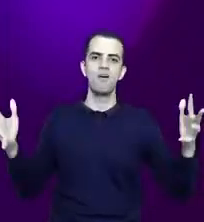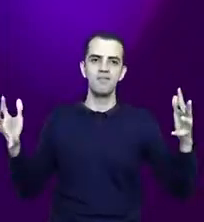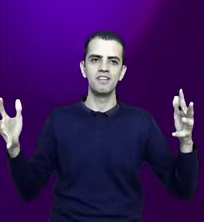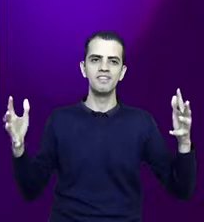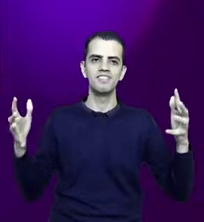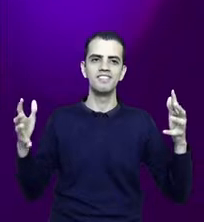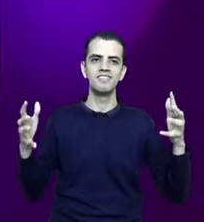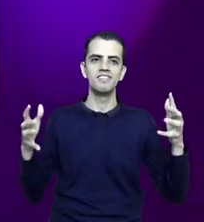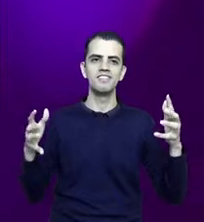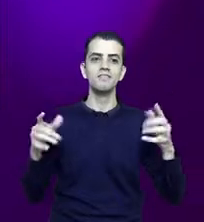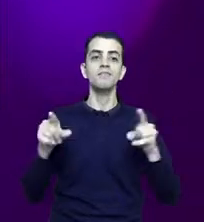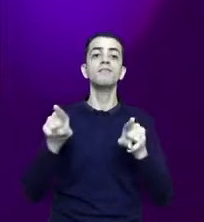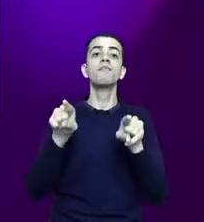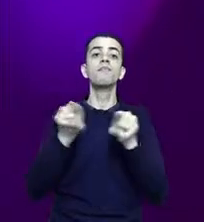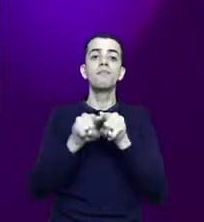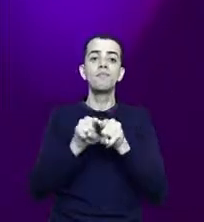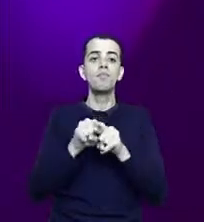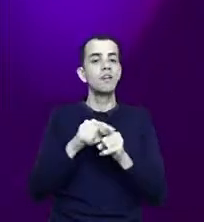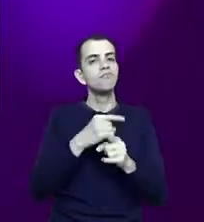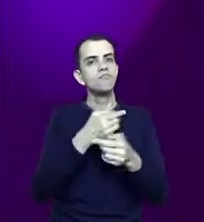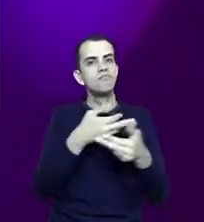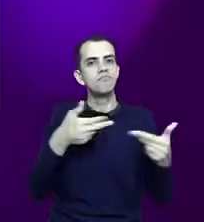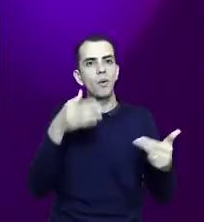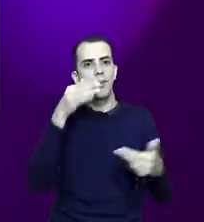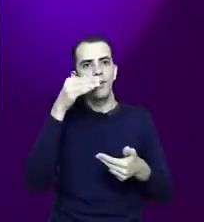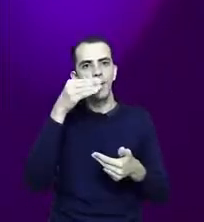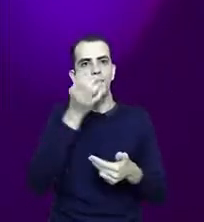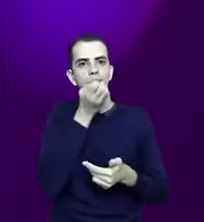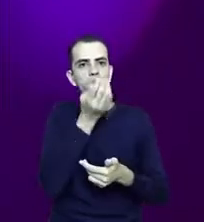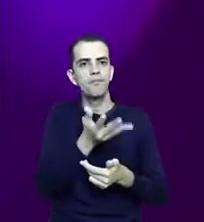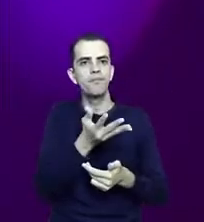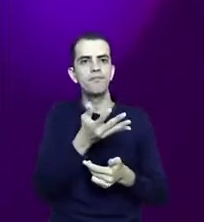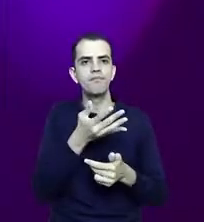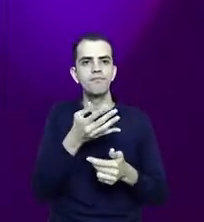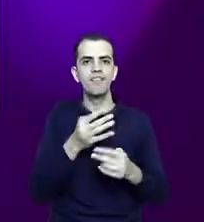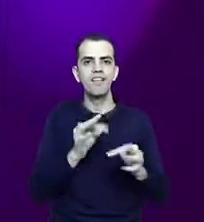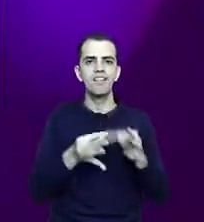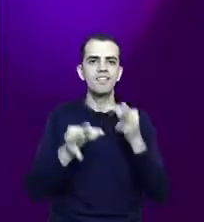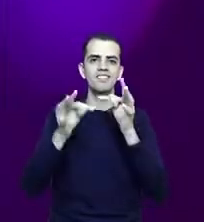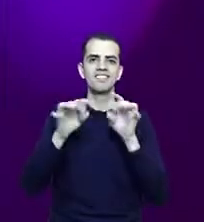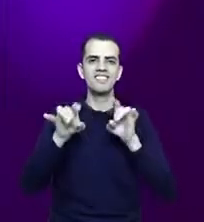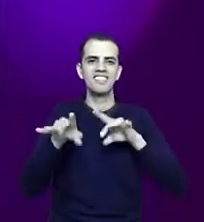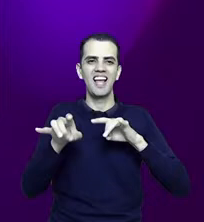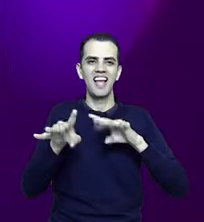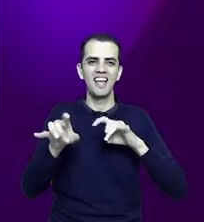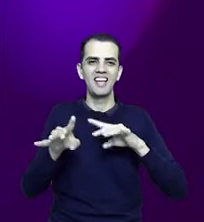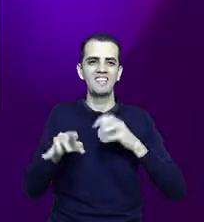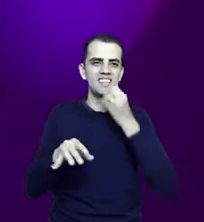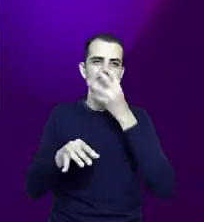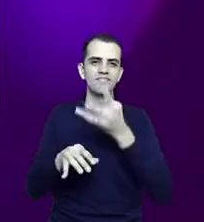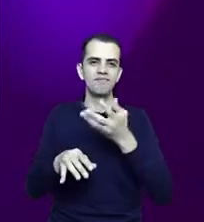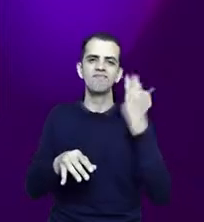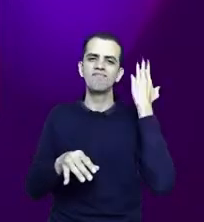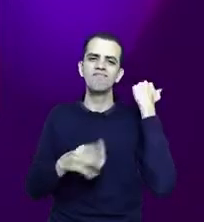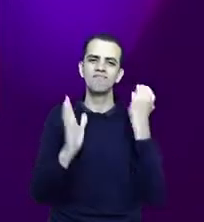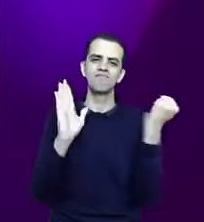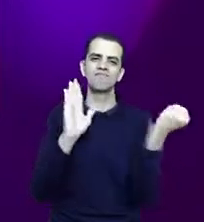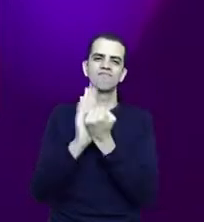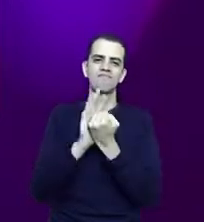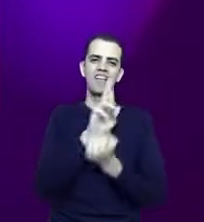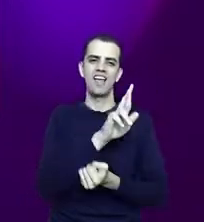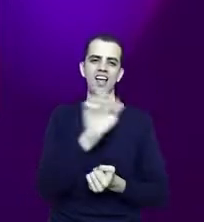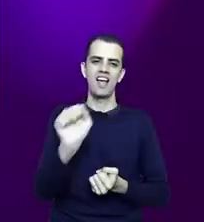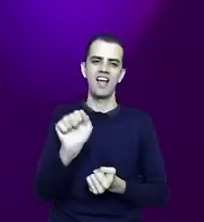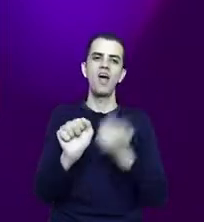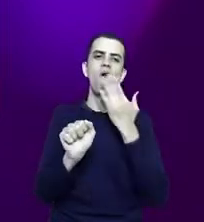muitos fatos curiosos no histórico do desenvolvimento dessa técnica. O primeiro a cunhar esse nome de realidade aumentada foi o engenheiro da Boeing,